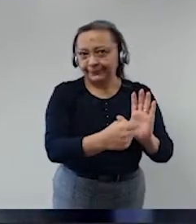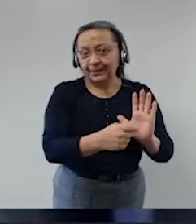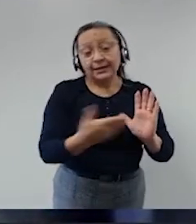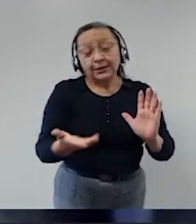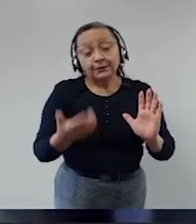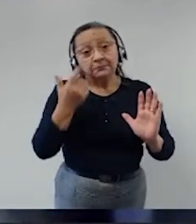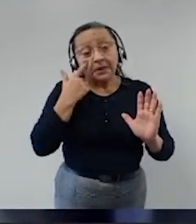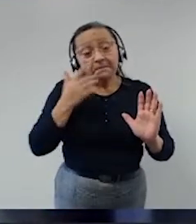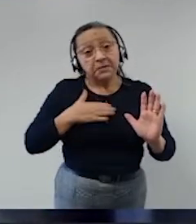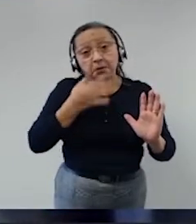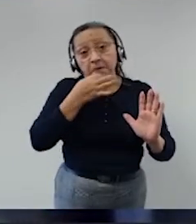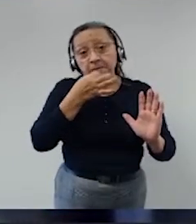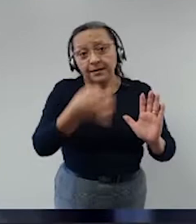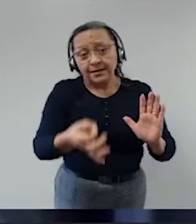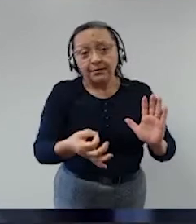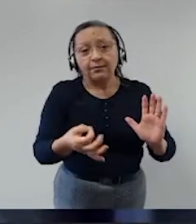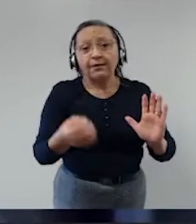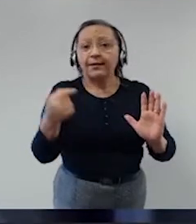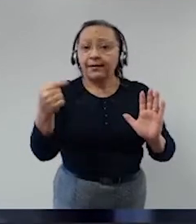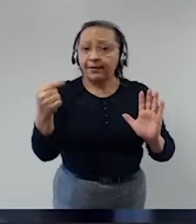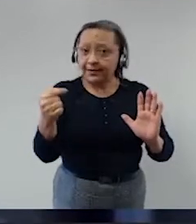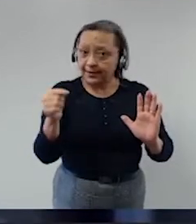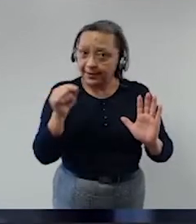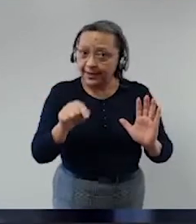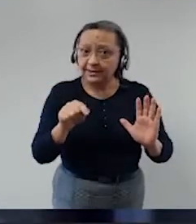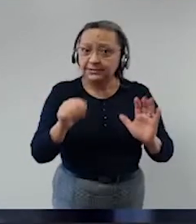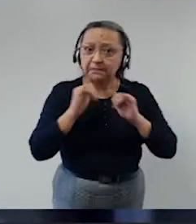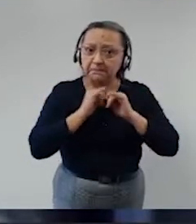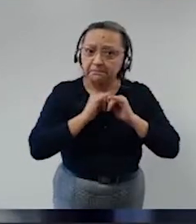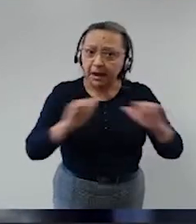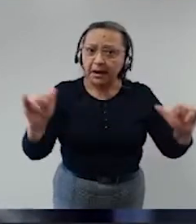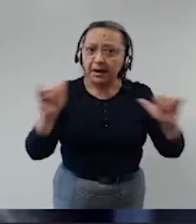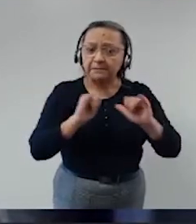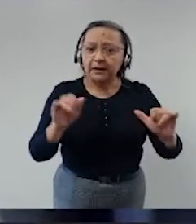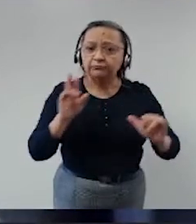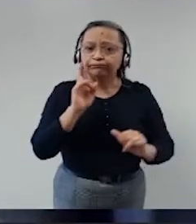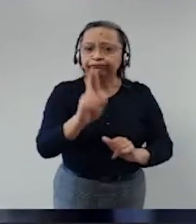meu ver, esse protagonismo, em verdade,